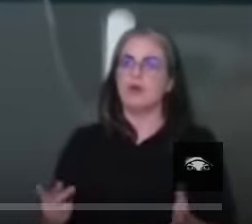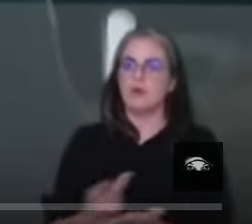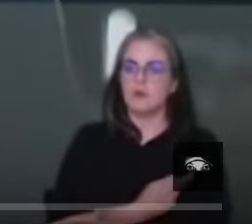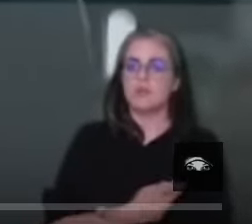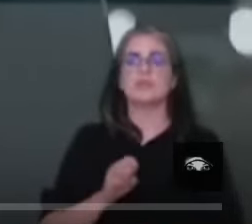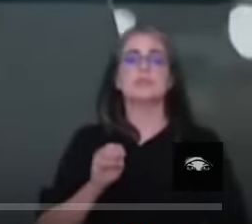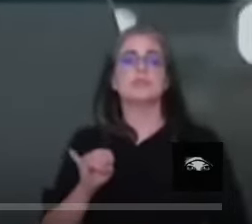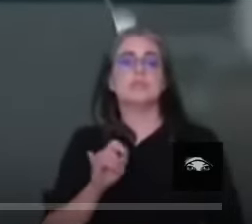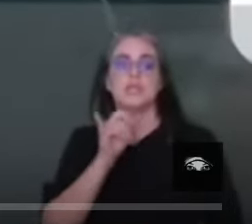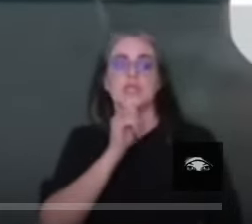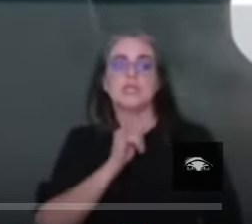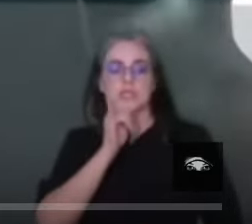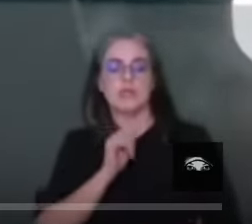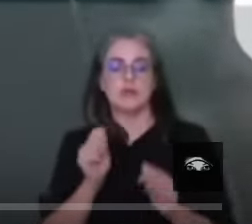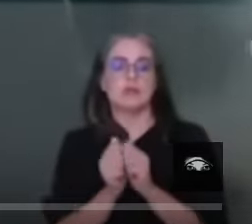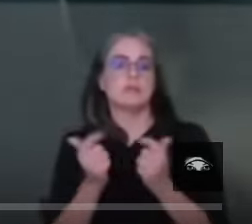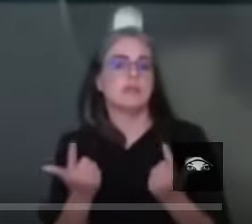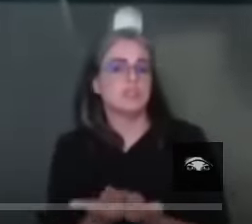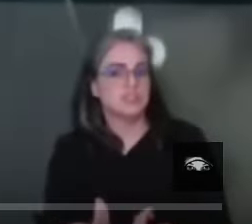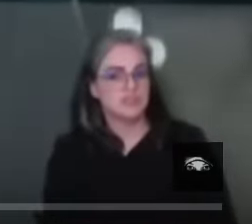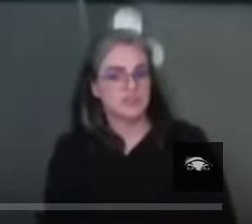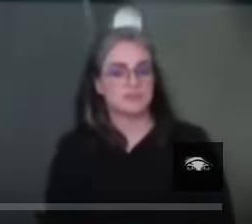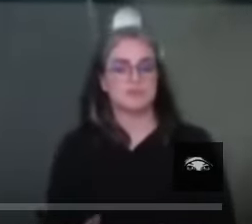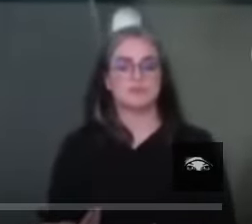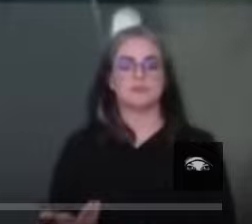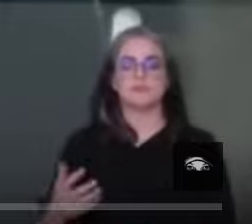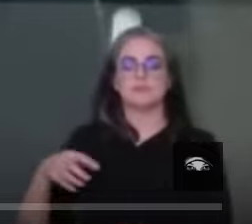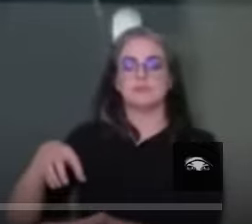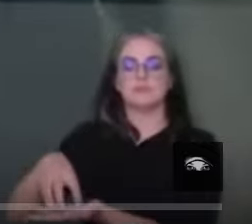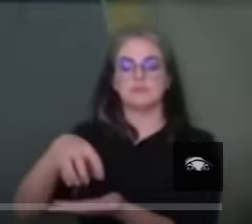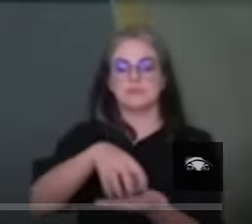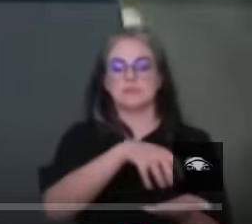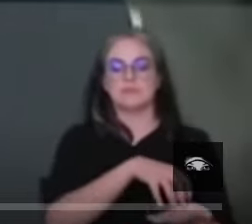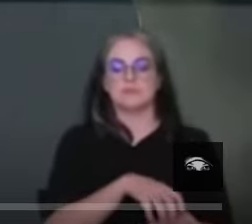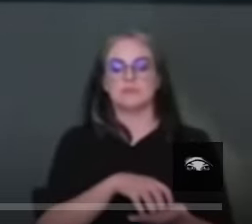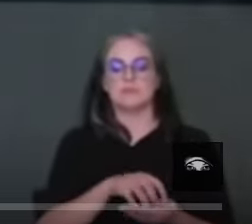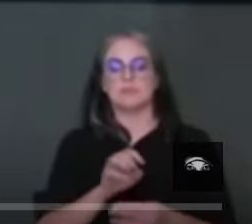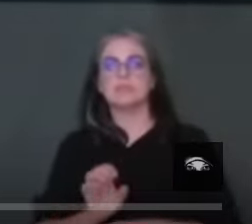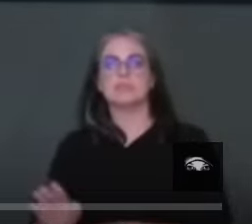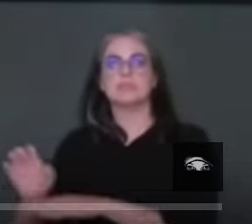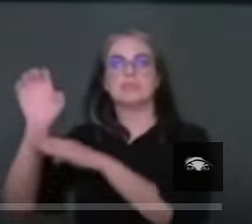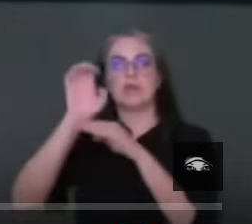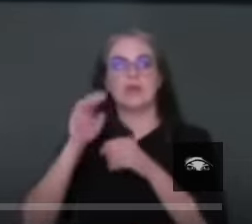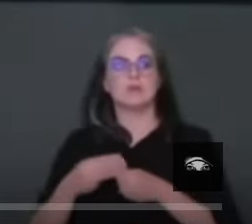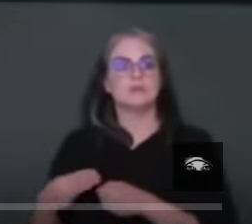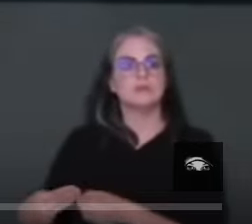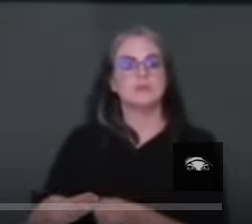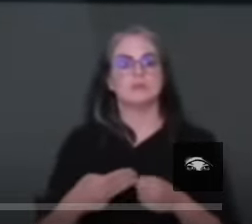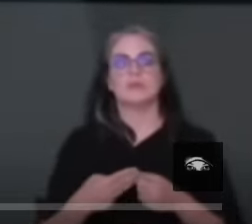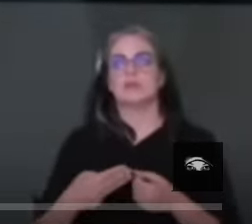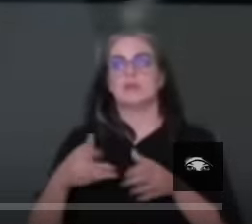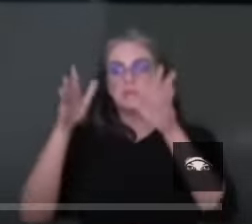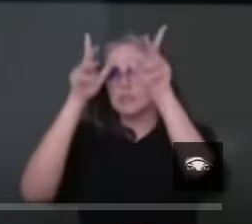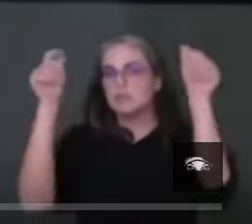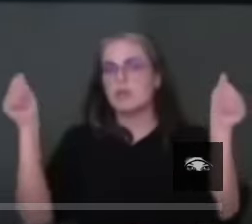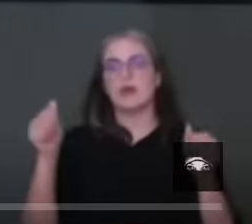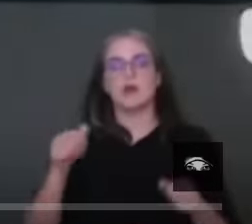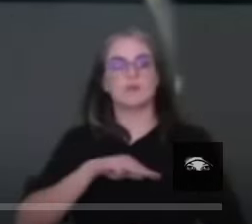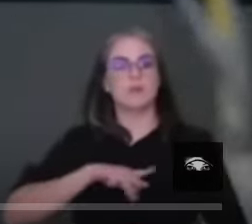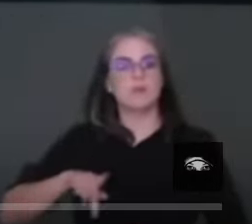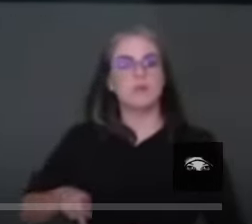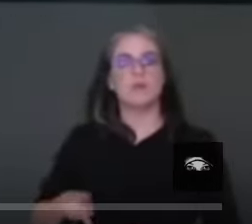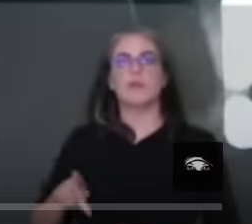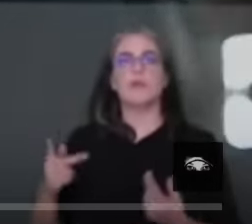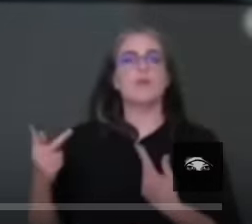acontecer, por exemplo, nas nossas Assembleias Legislativas, nas sedes dos executivos, nas sedes dos Tribunais de Justiça, Ministério Público, seria um desagravo muito